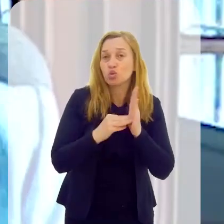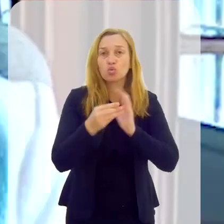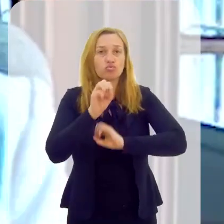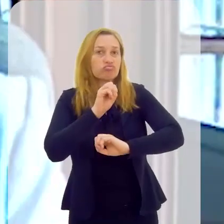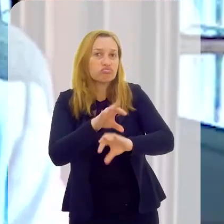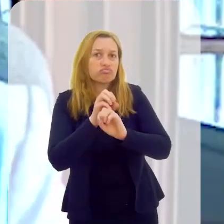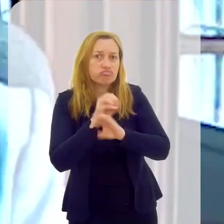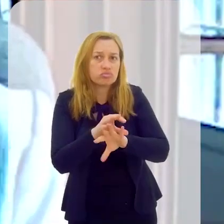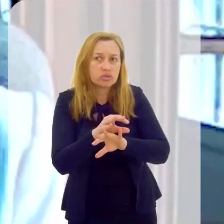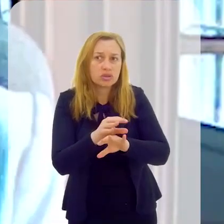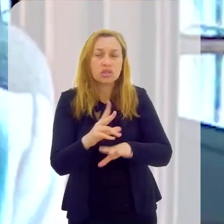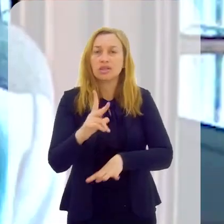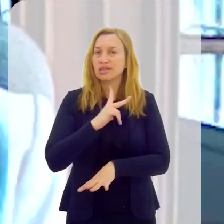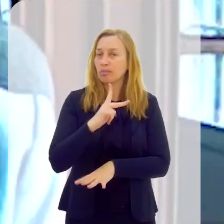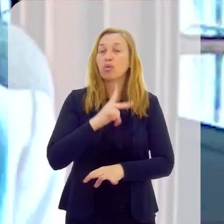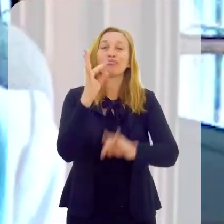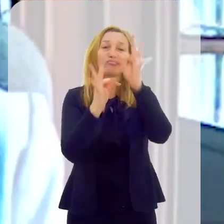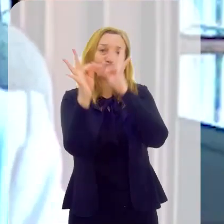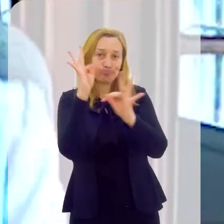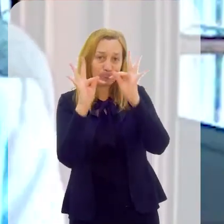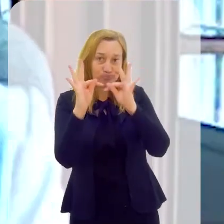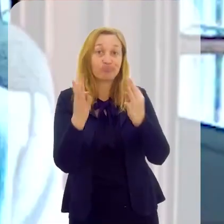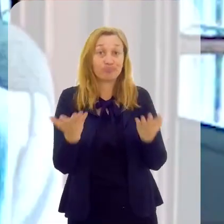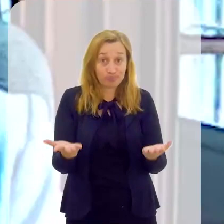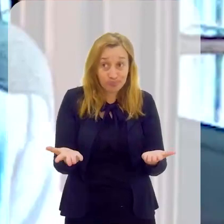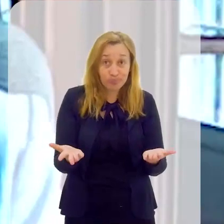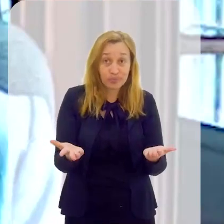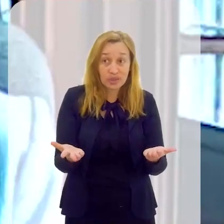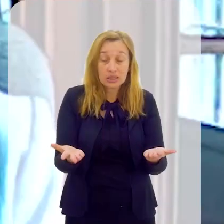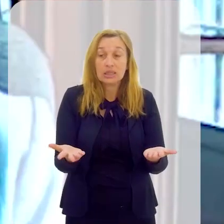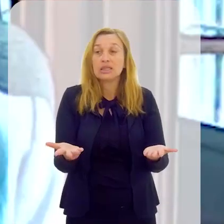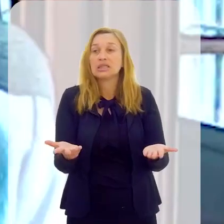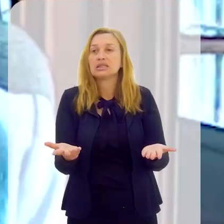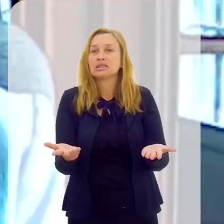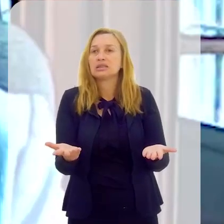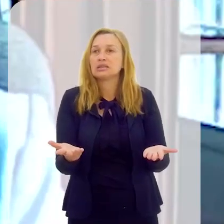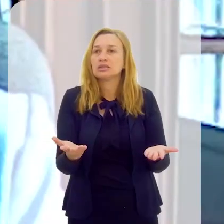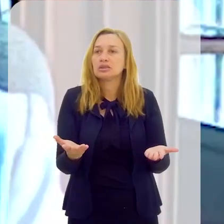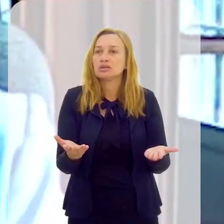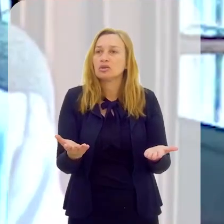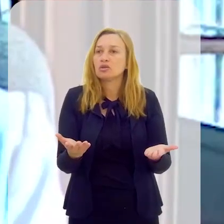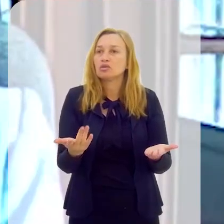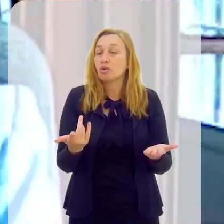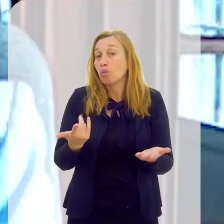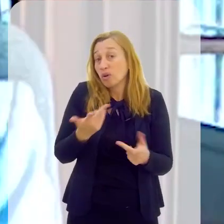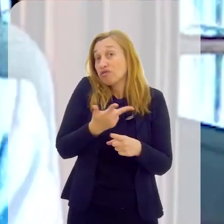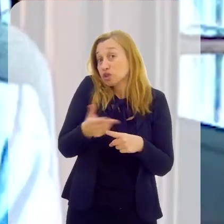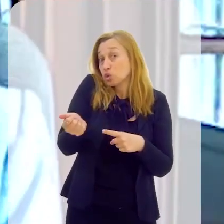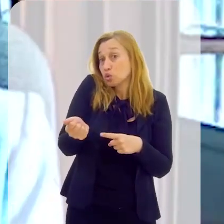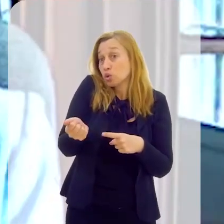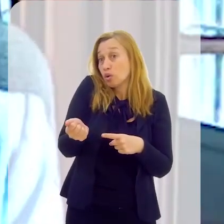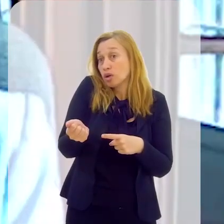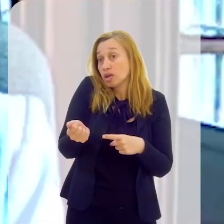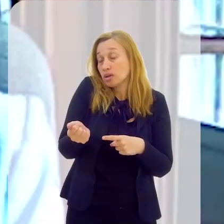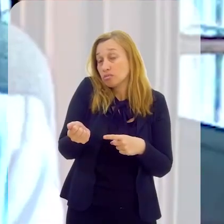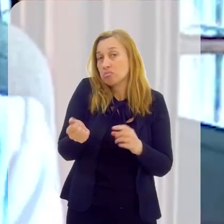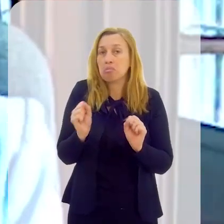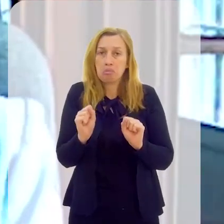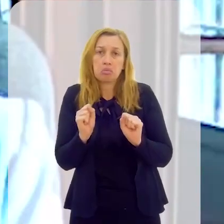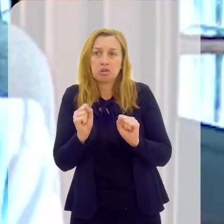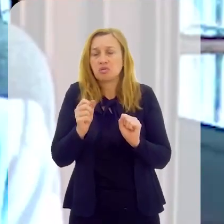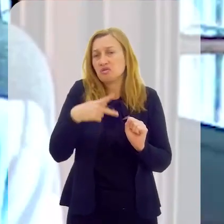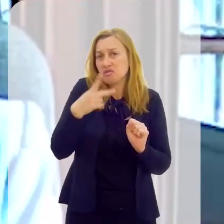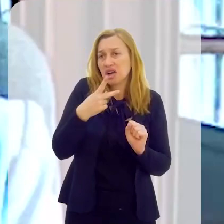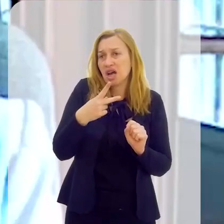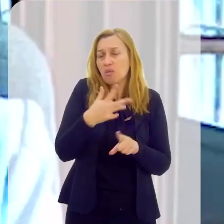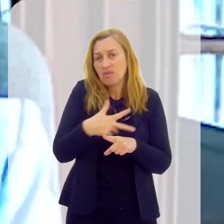das metodologias de ensino e da própria tecnologia, né? E esse foi um ganho, né, se a gente